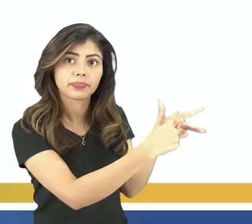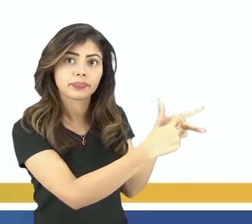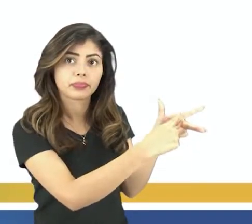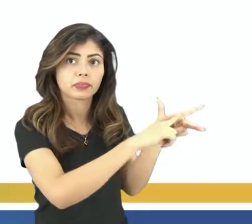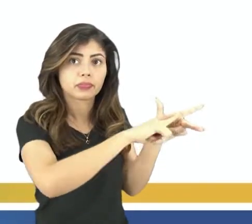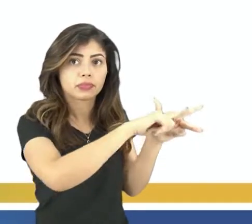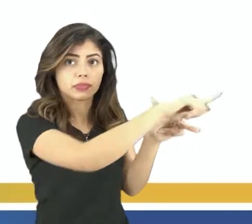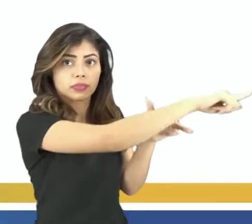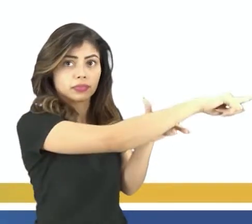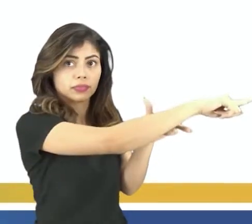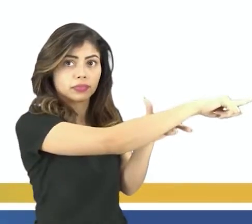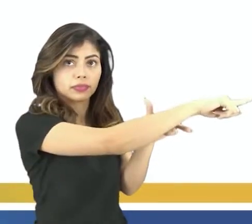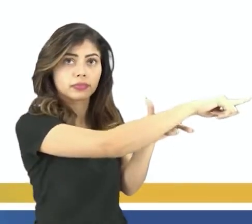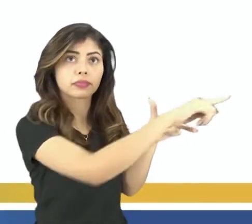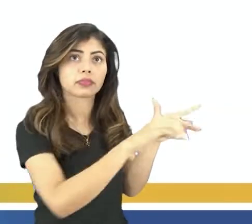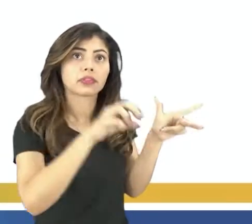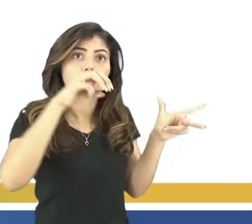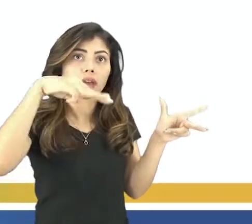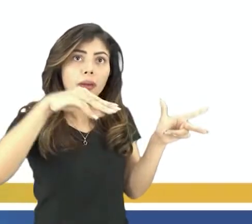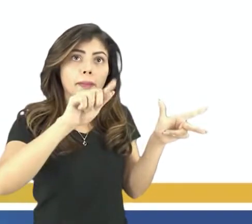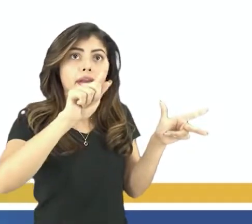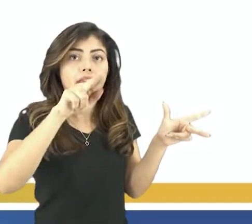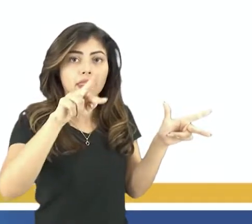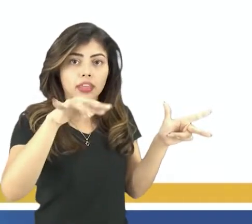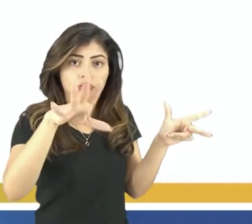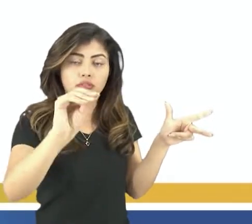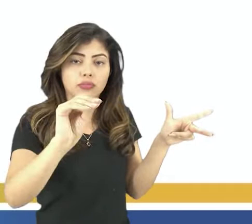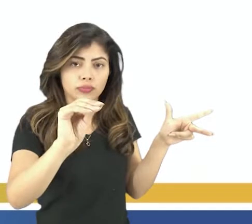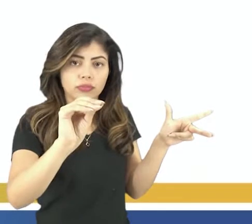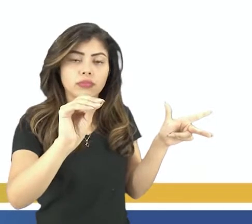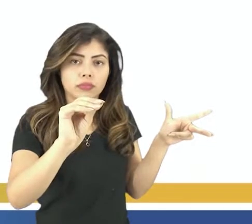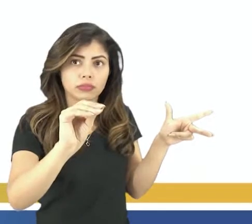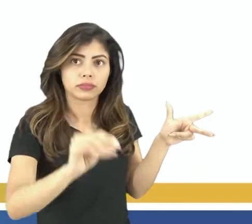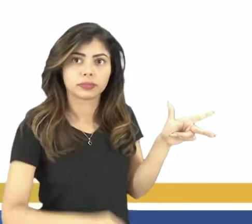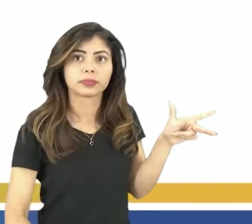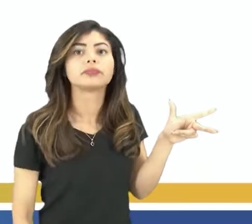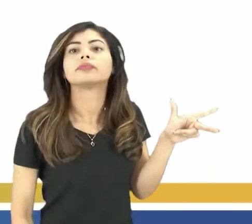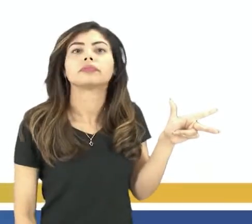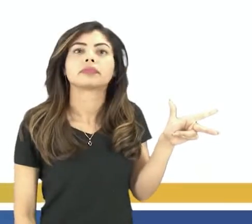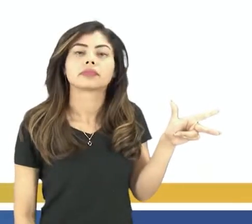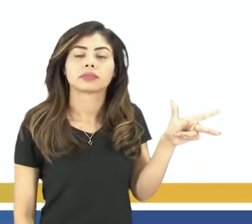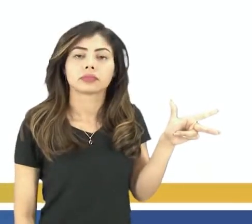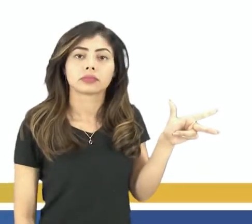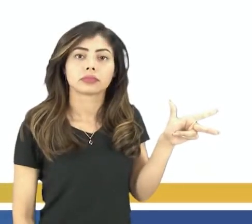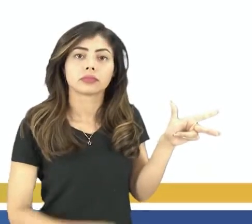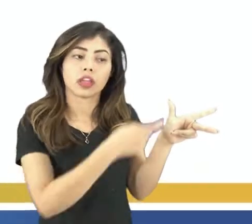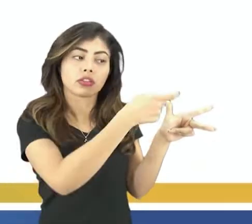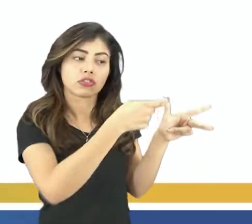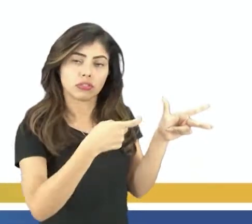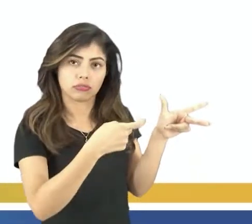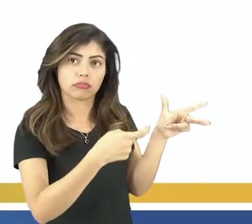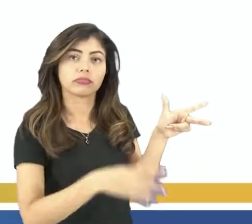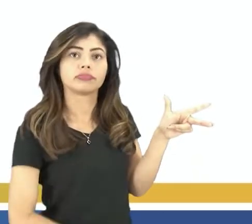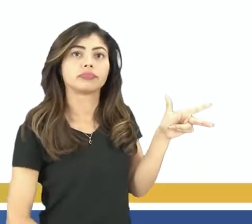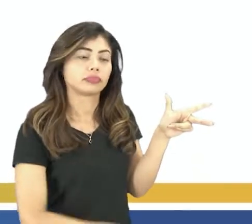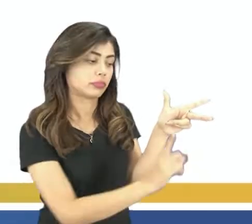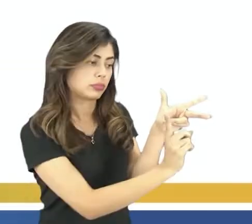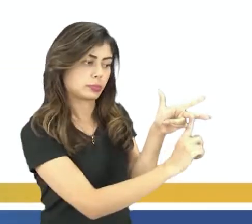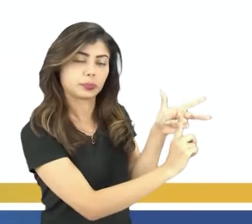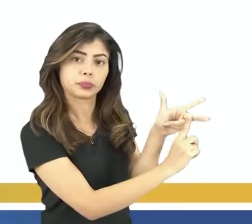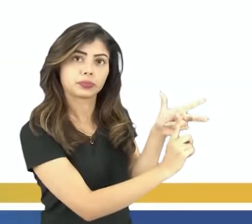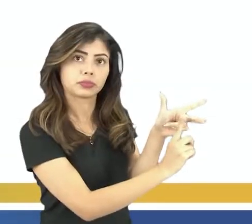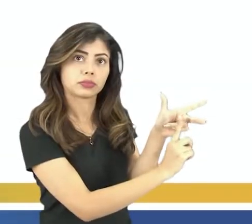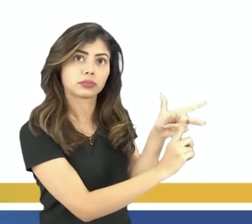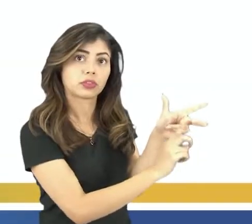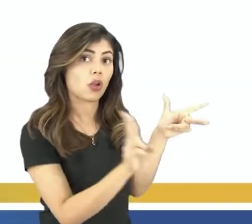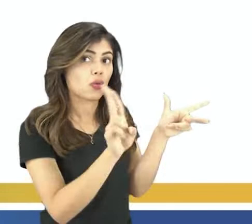a direção do campo magnético, e aí esse segundo eixo a gente chama de eixo X. E o terceiro,